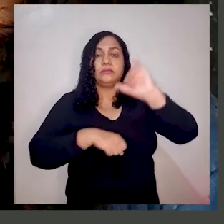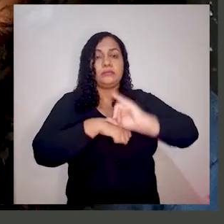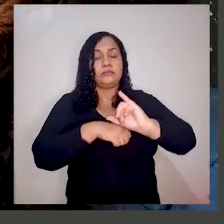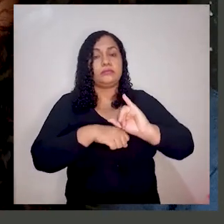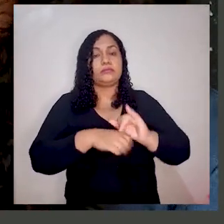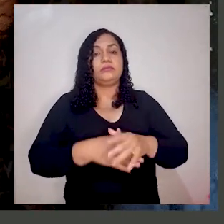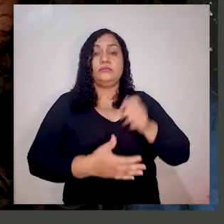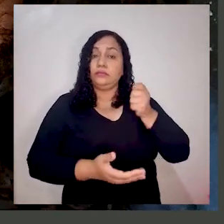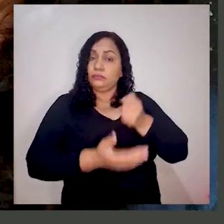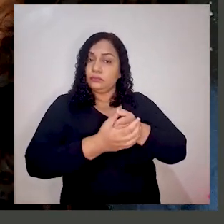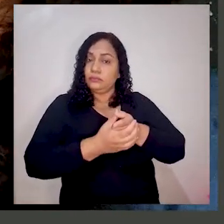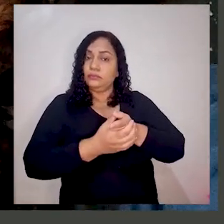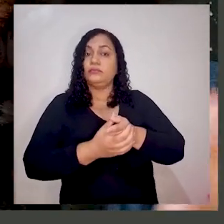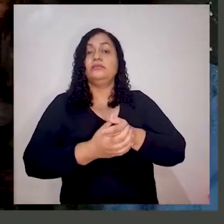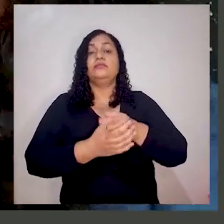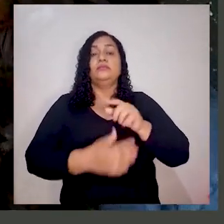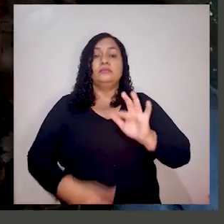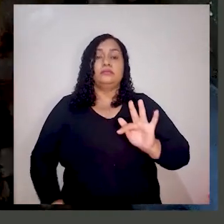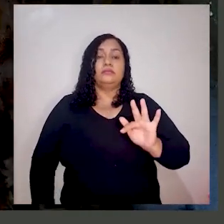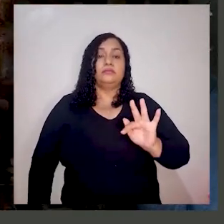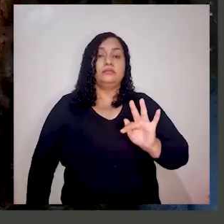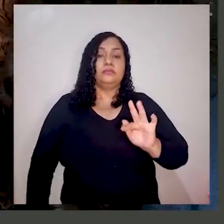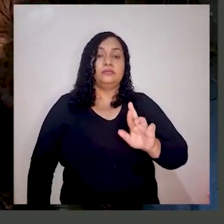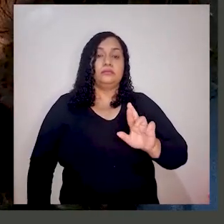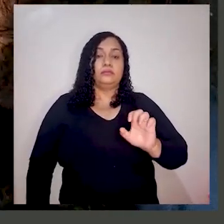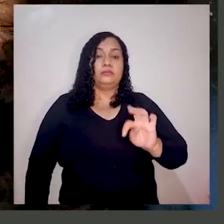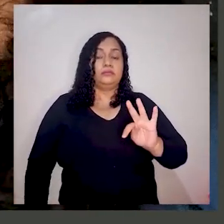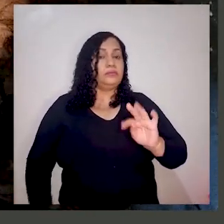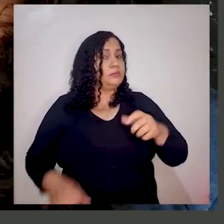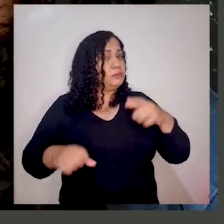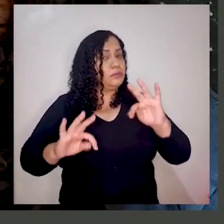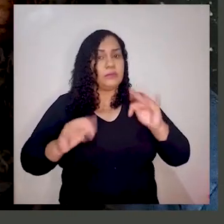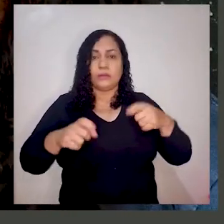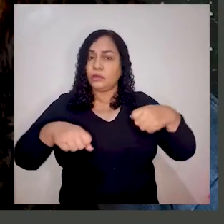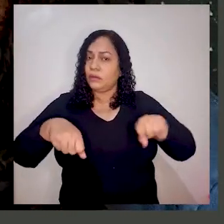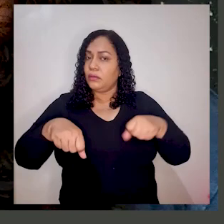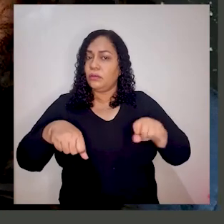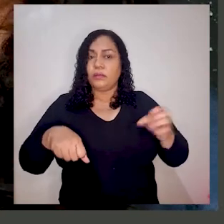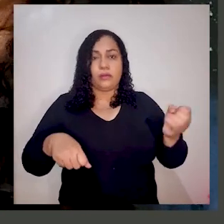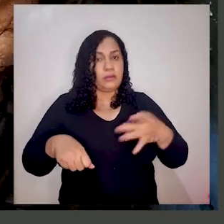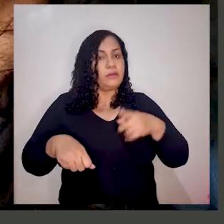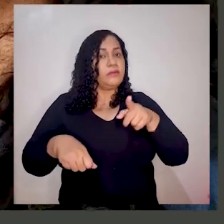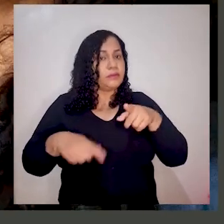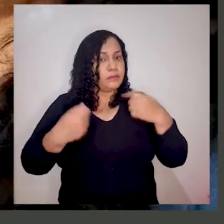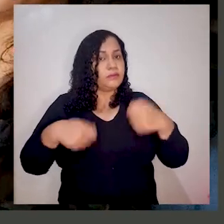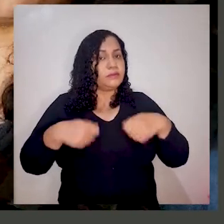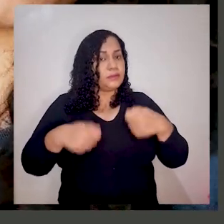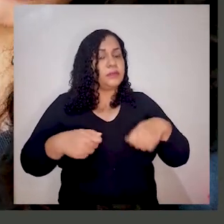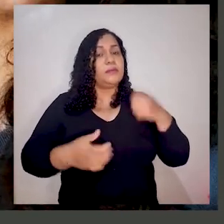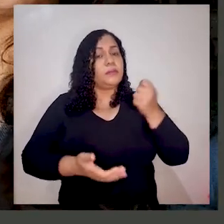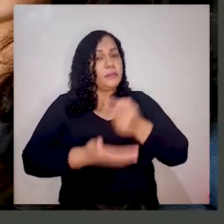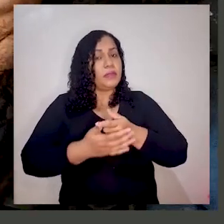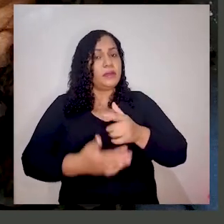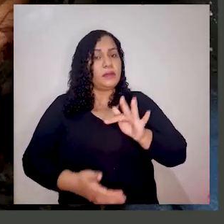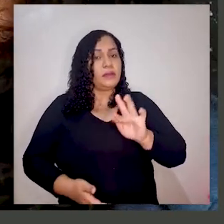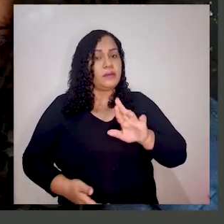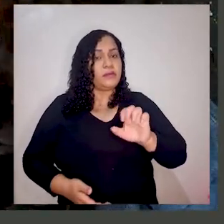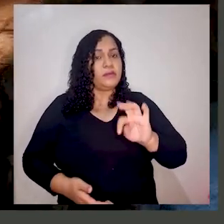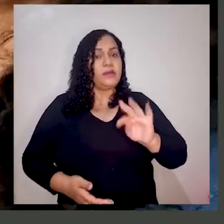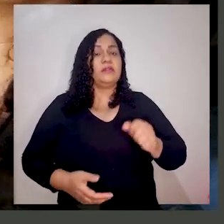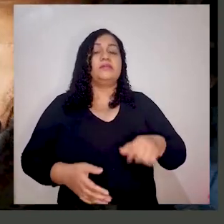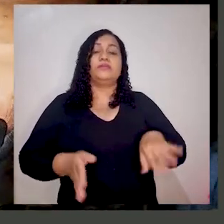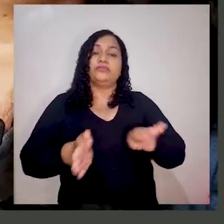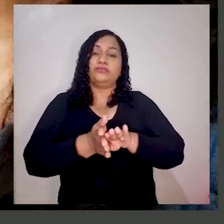Então, a gente paga um frete, né, quem está me assistindo sabe, toda moto que você vai comprar, nova, você tem que pagar o frete para ela